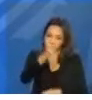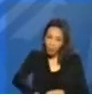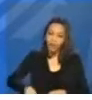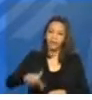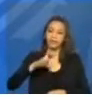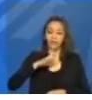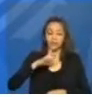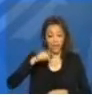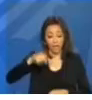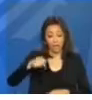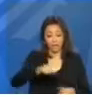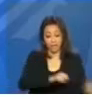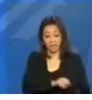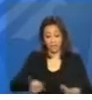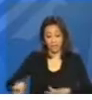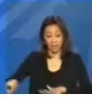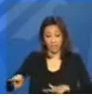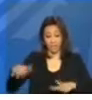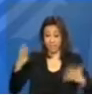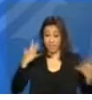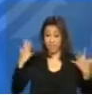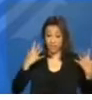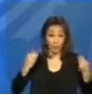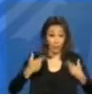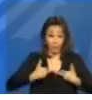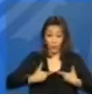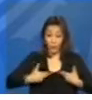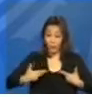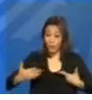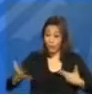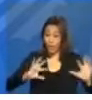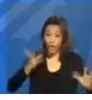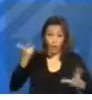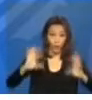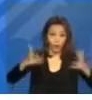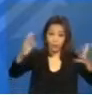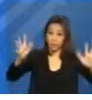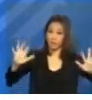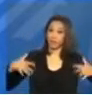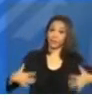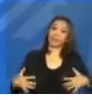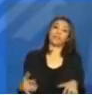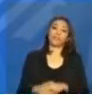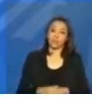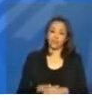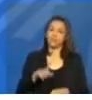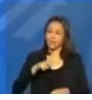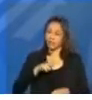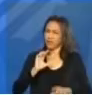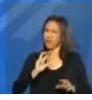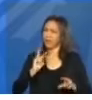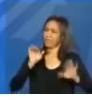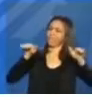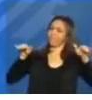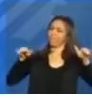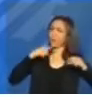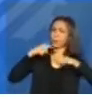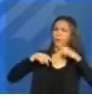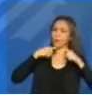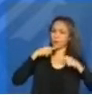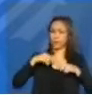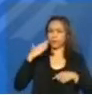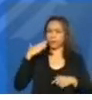essas próximas semanas serão muito intensas, muita coisa vai acontecer. Eu tenho certeza que existem muitas dúvidas, mas porque esse